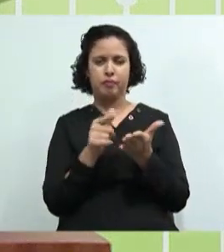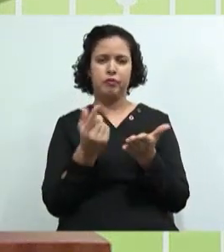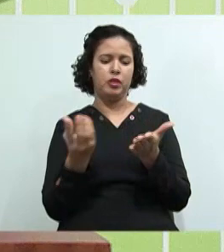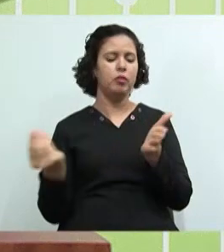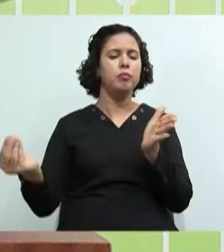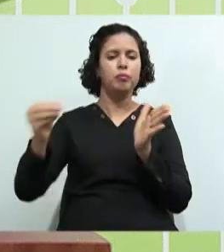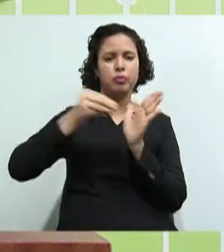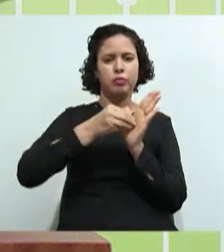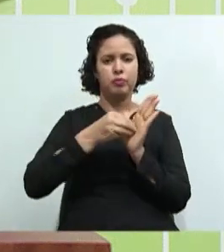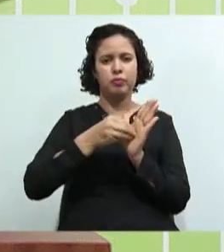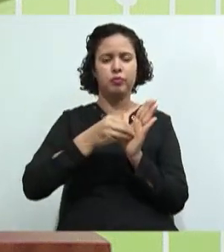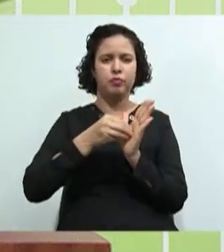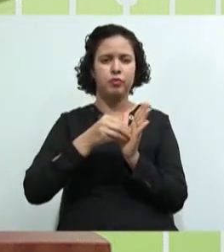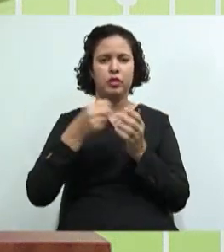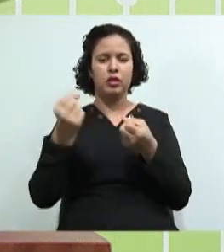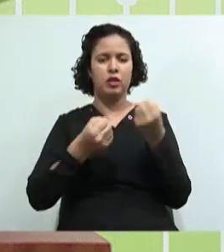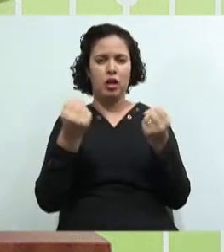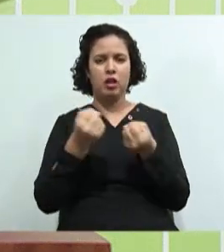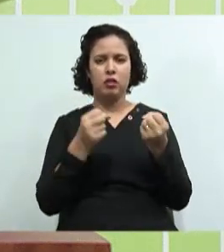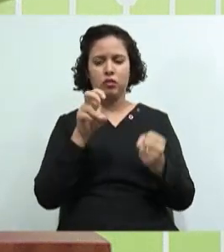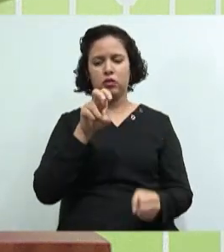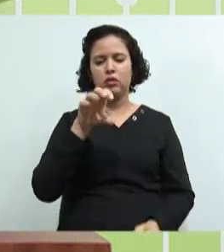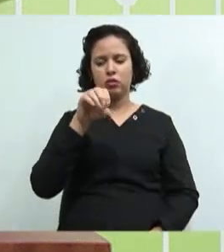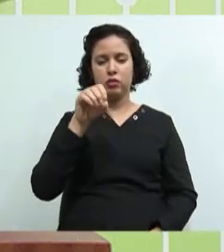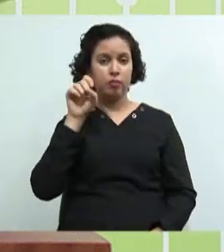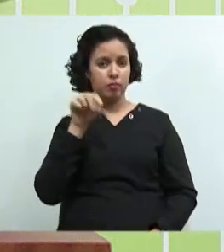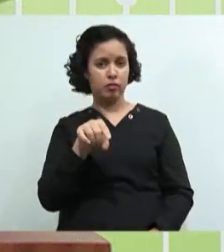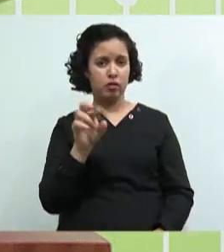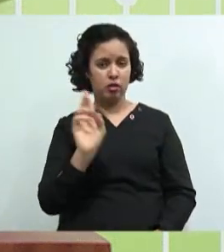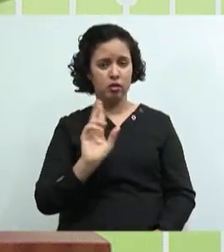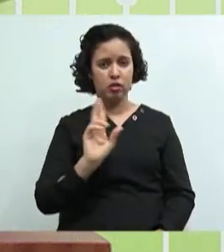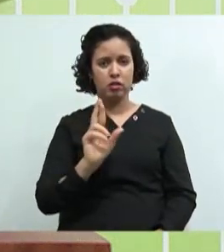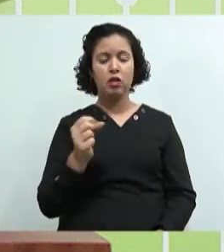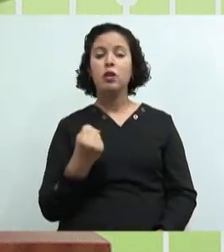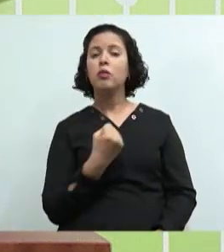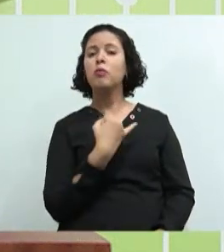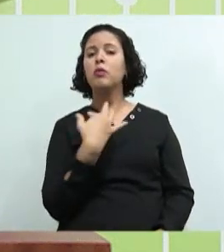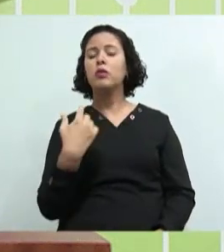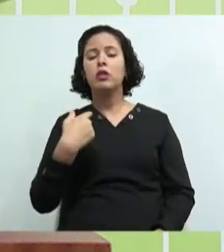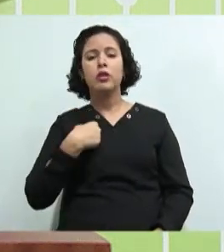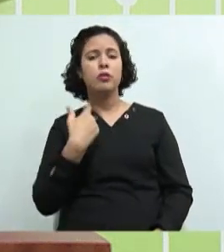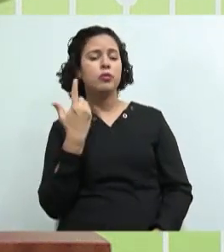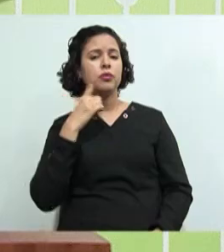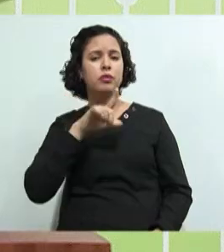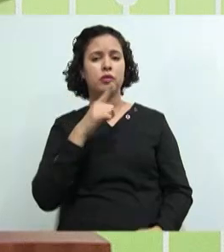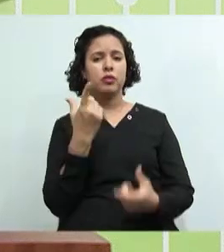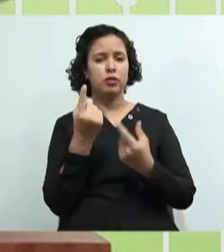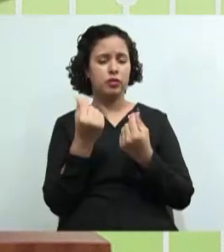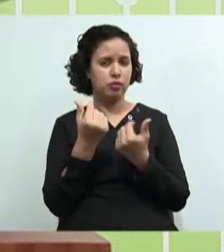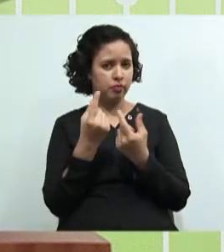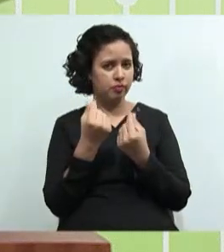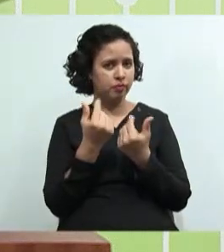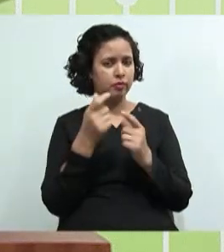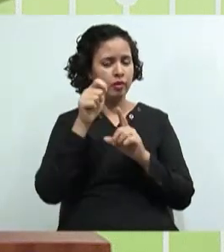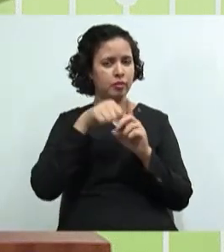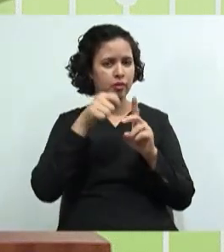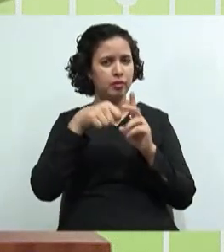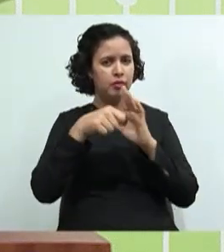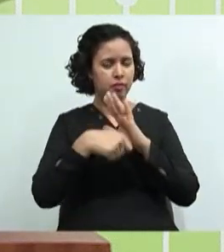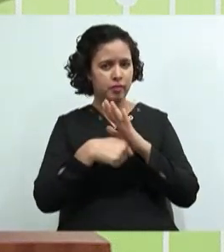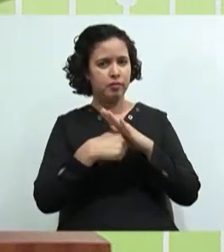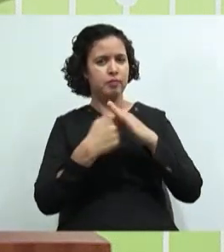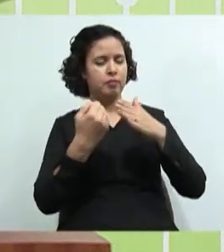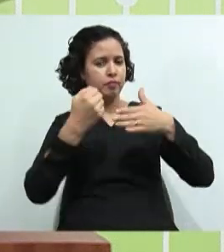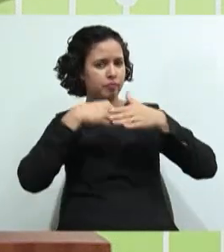mil reais. Esse carro custa 50 mil reais. Opa, quanto que eu consigo guardar por mês para poder, o carro